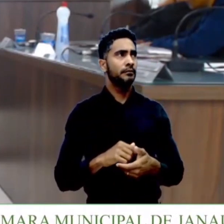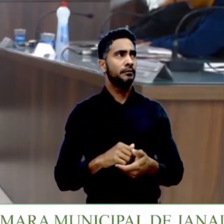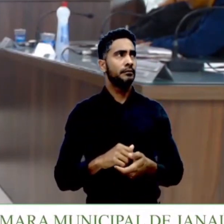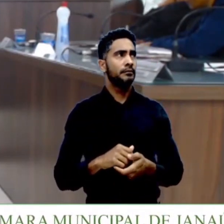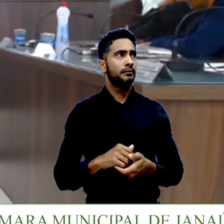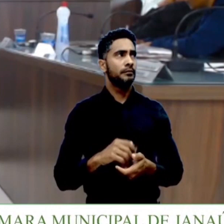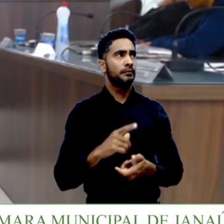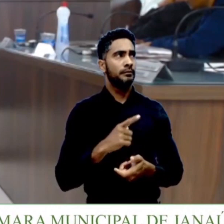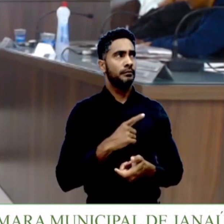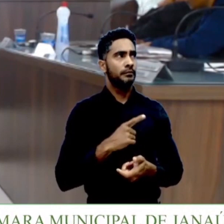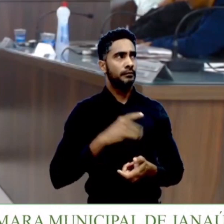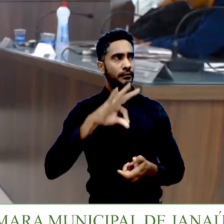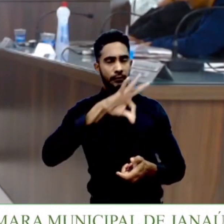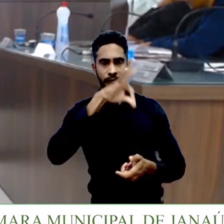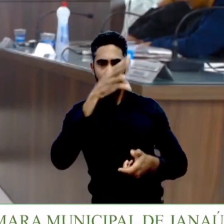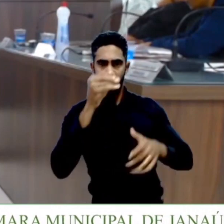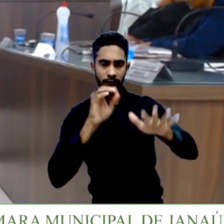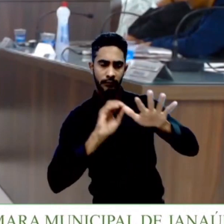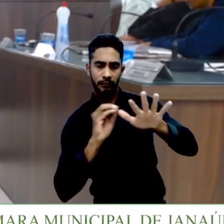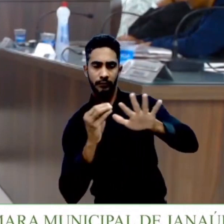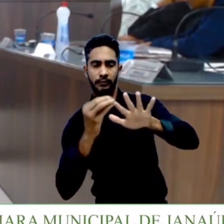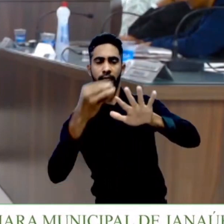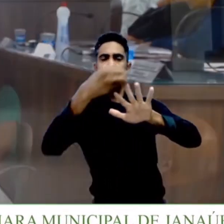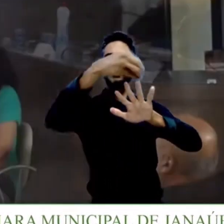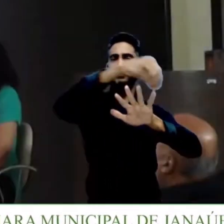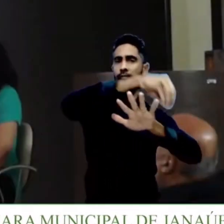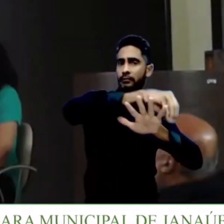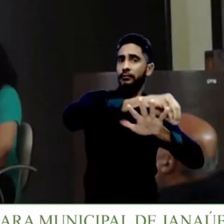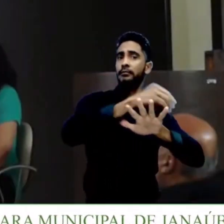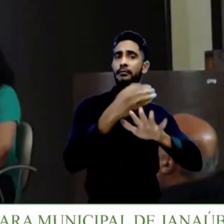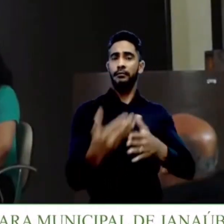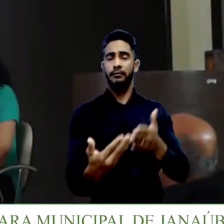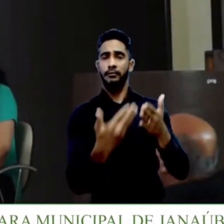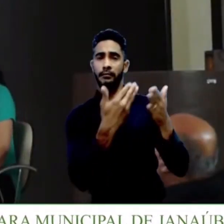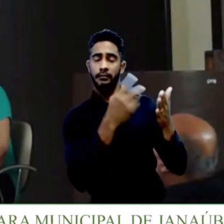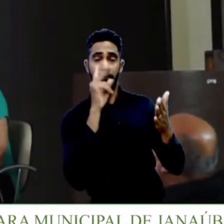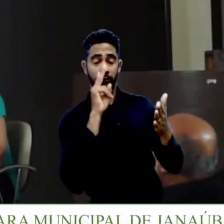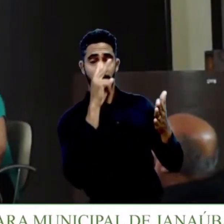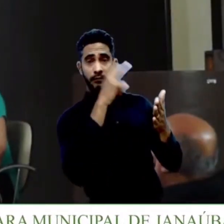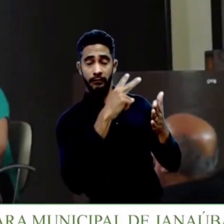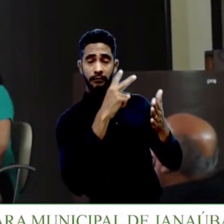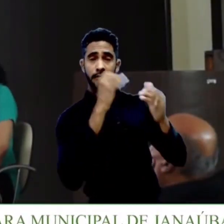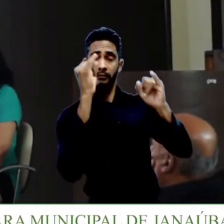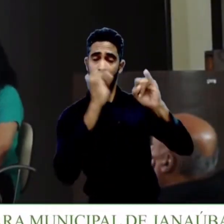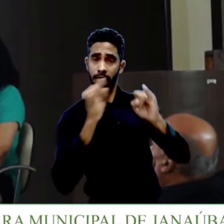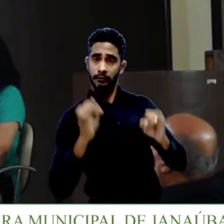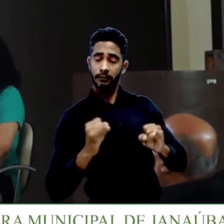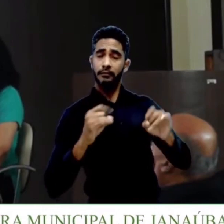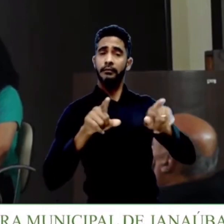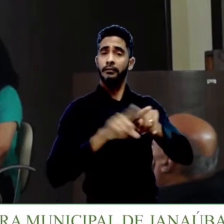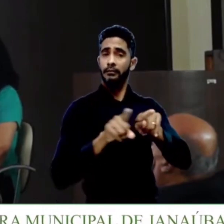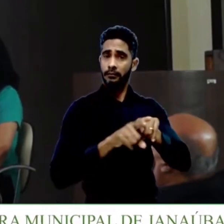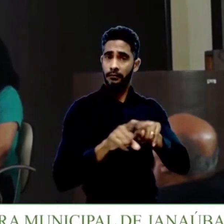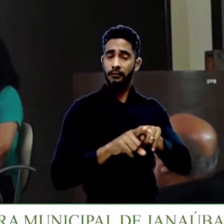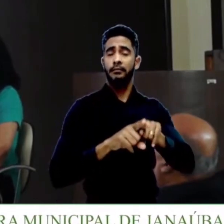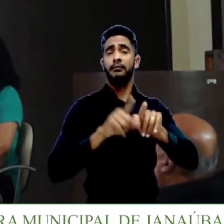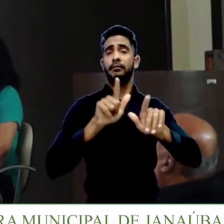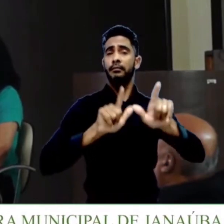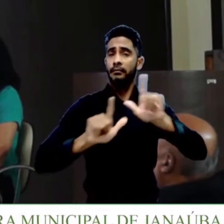que contempla todos esses eixos aqui, segurança hídrica, consolidação de dívidas rurais,